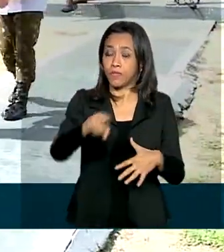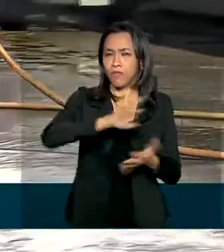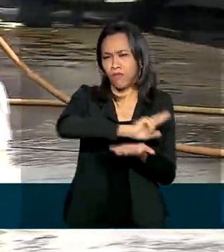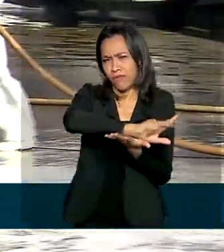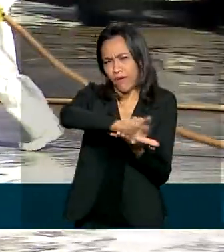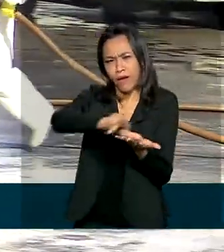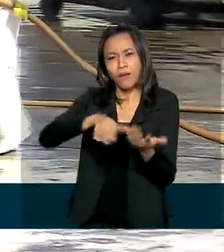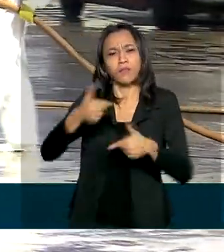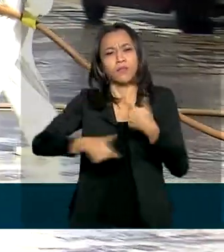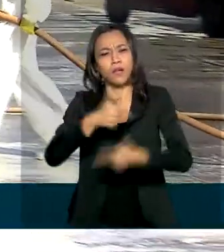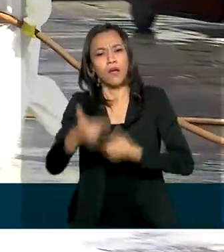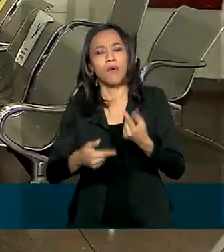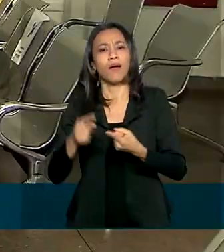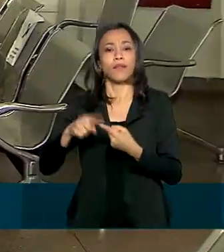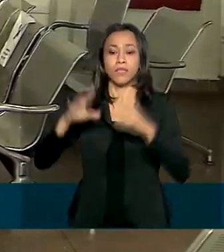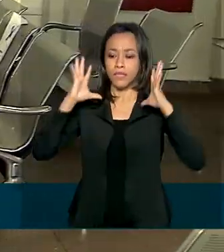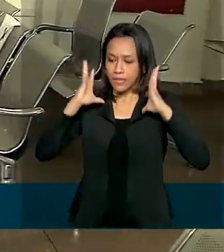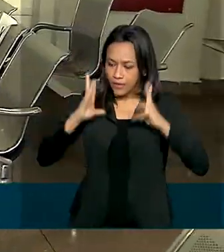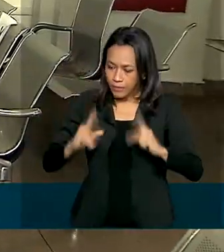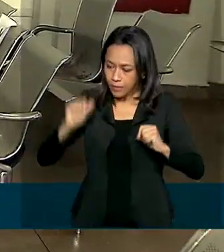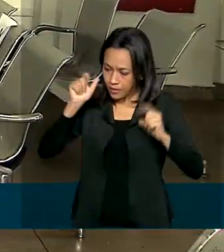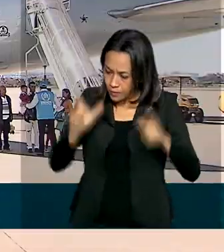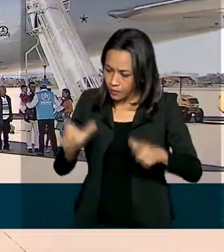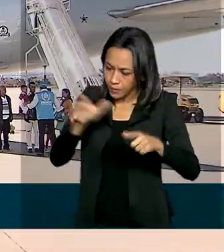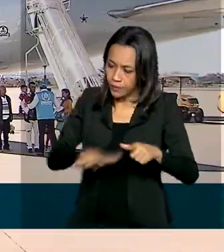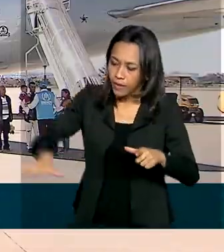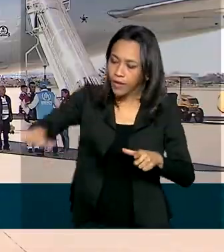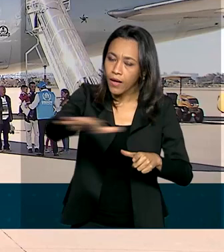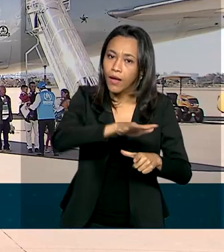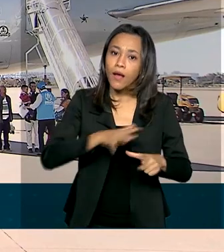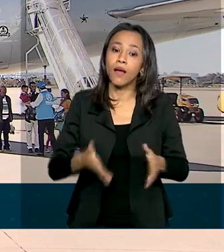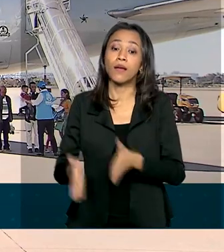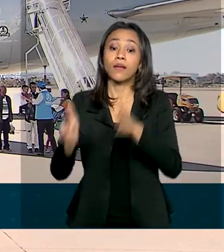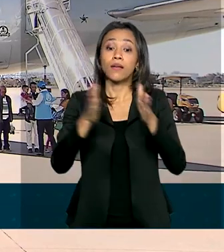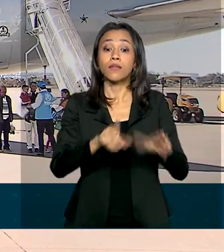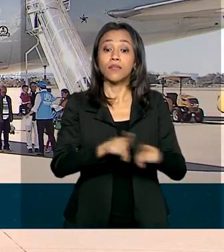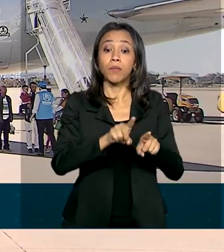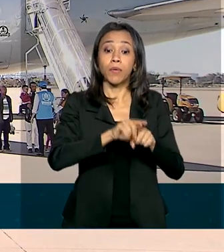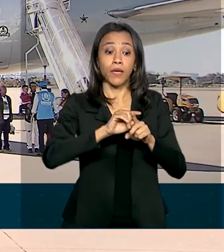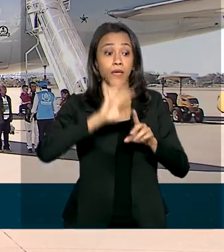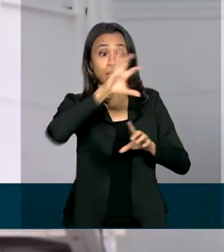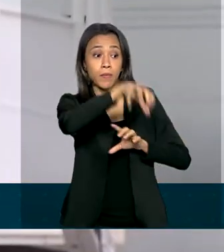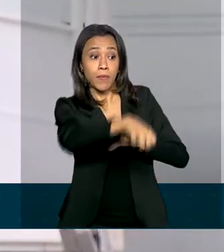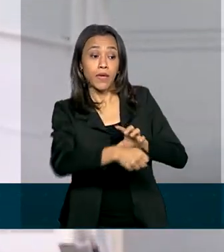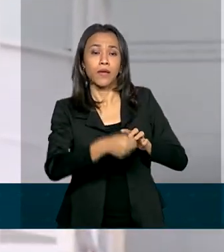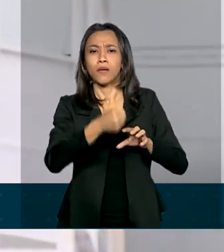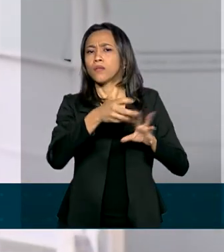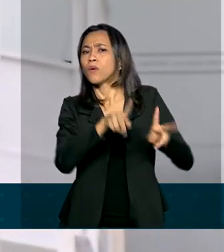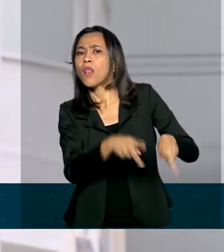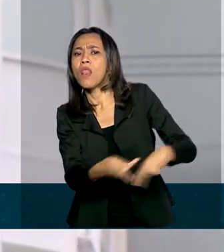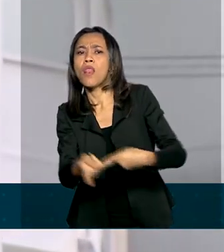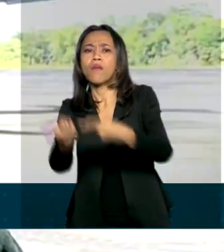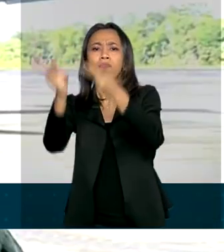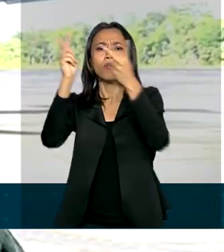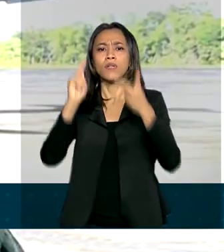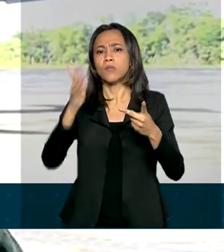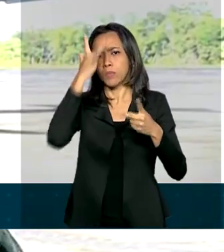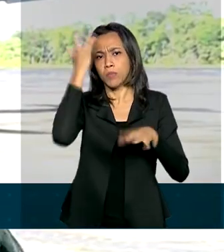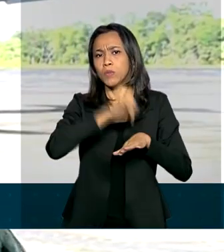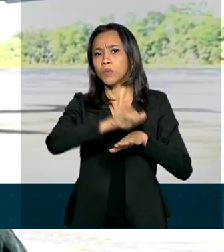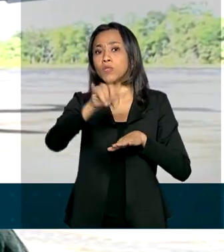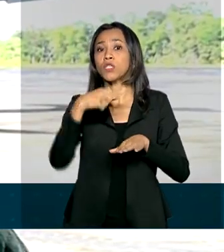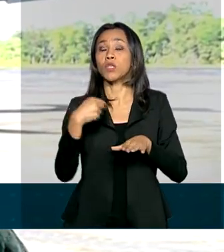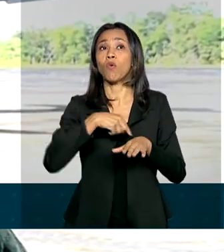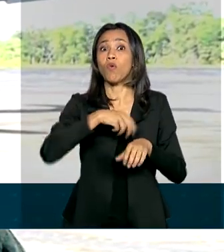variadas, desde a desinfecção de áreas públicas até o resgate de brasileiros isolados em várias regiões do mundo. O